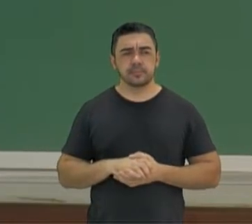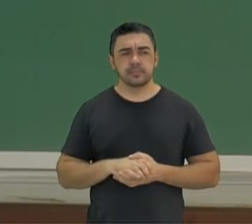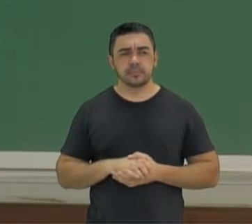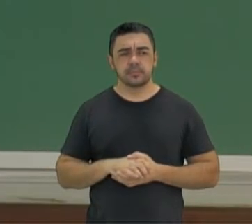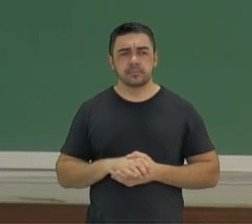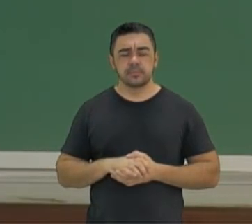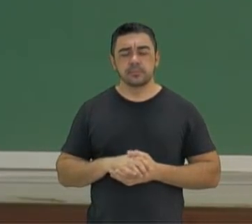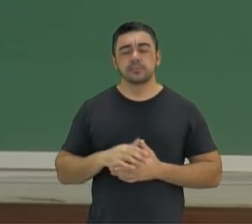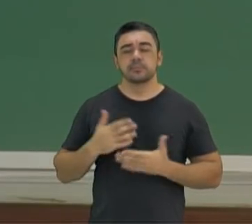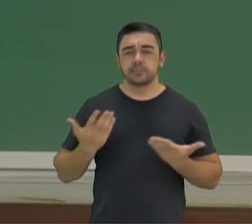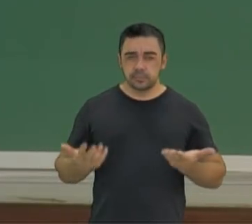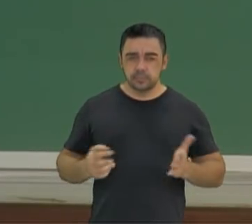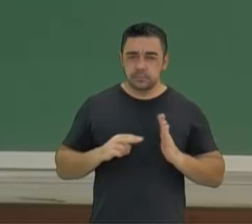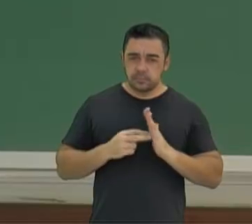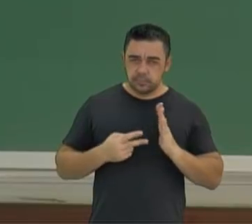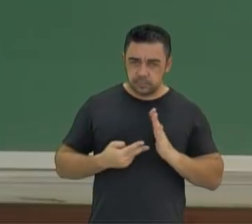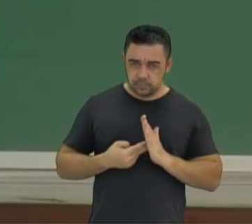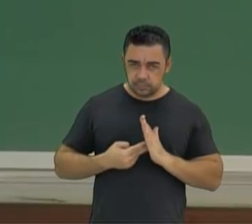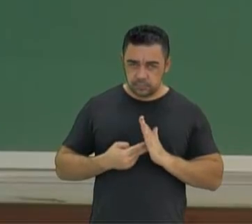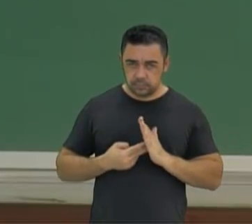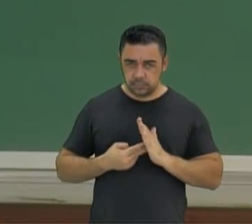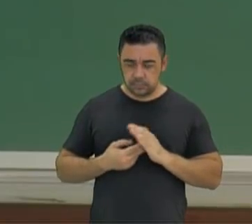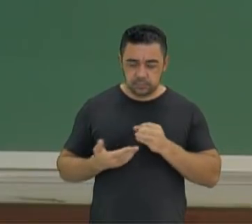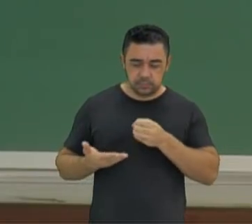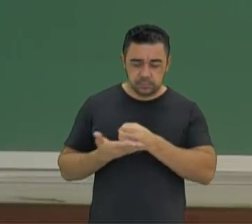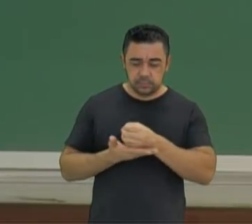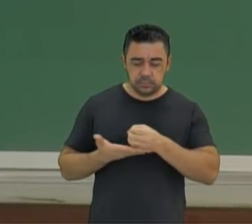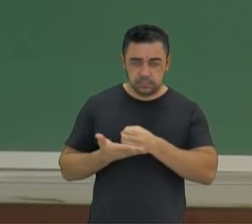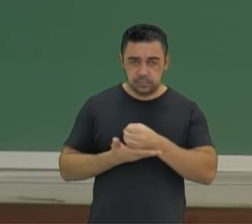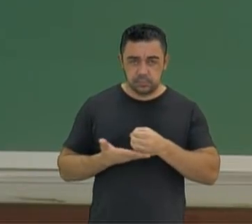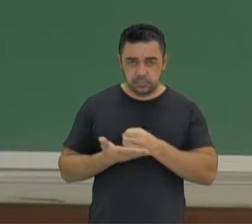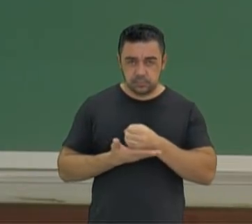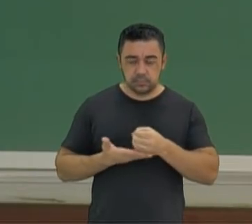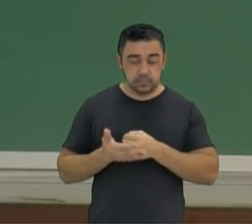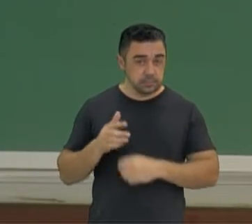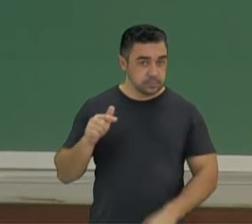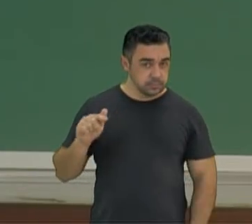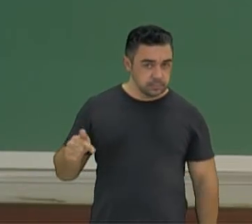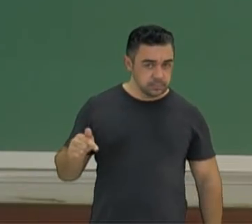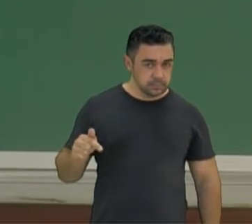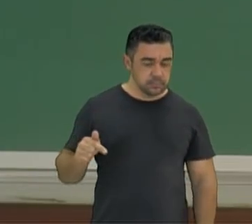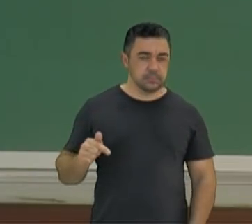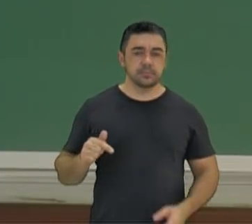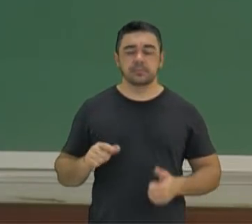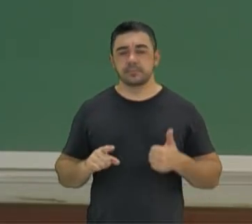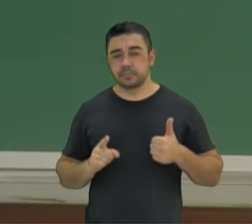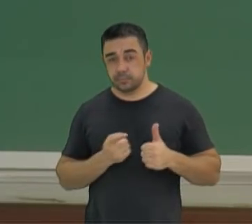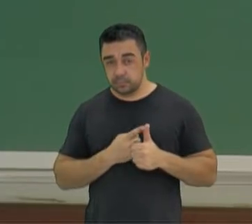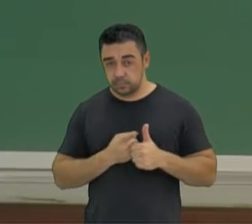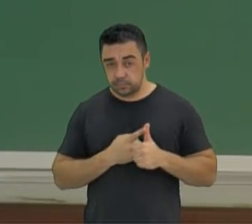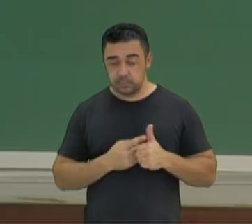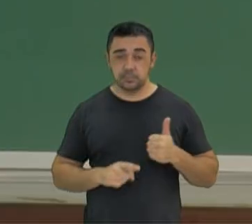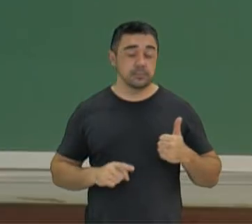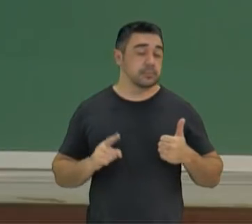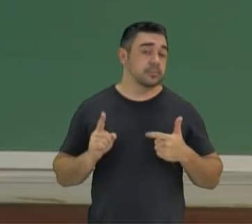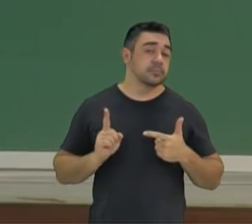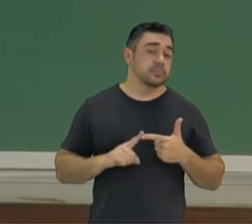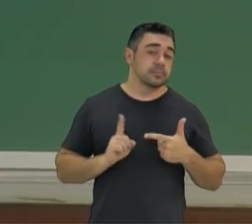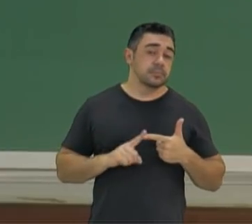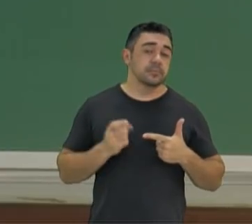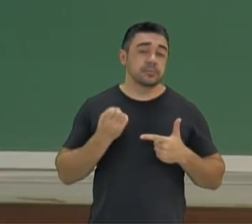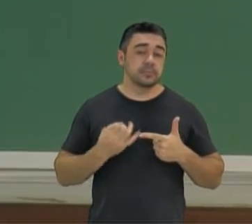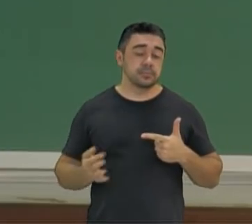quer dizer que essa base é um heptágono. A segunda coisa que eu preciso lembrar que